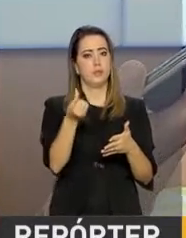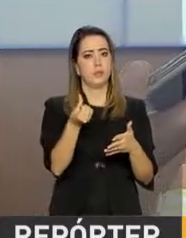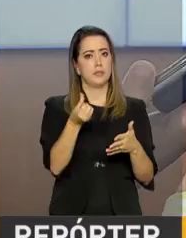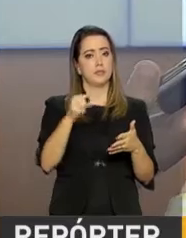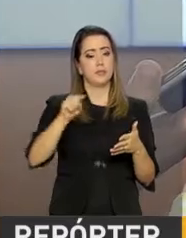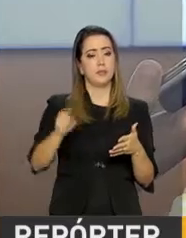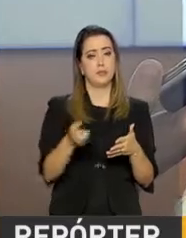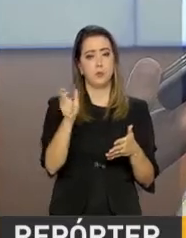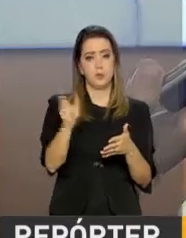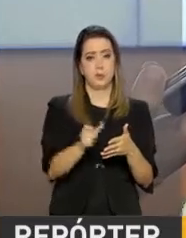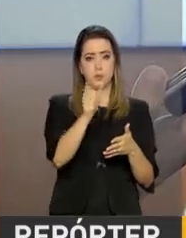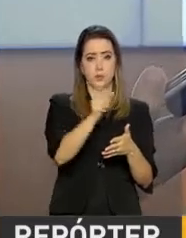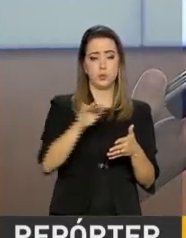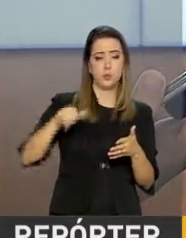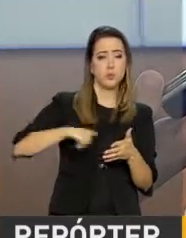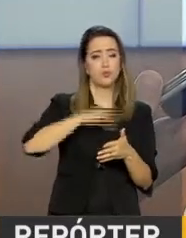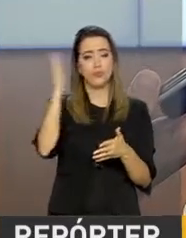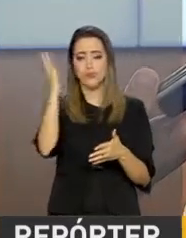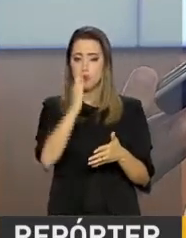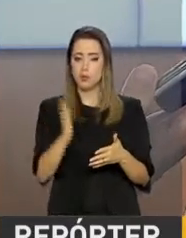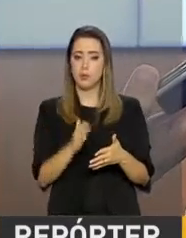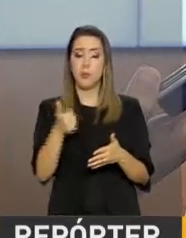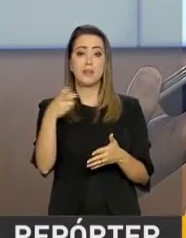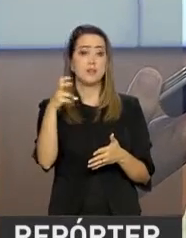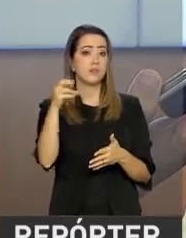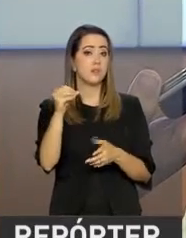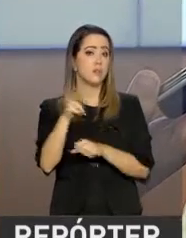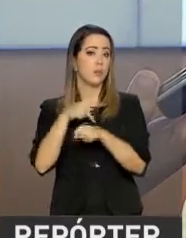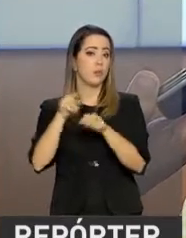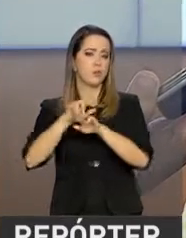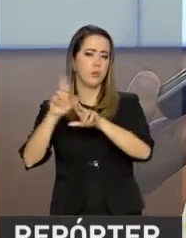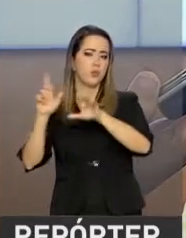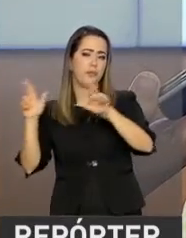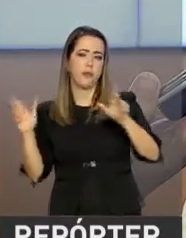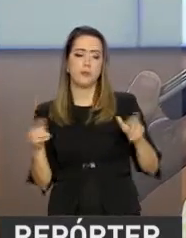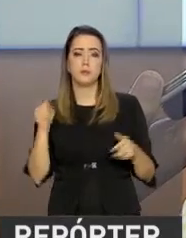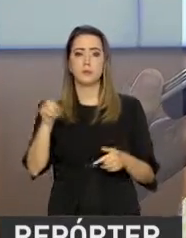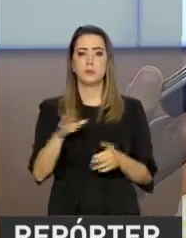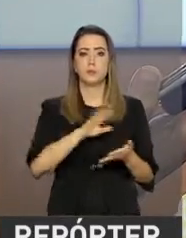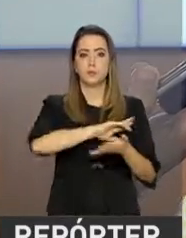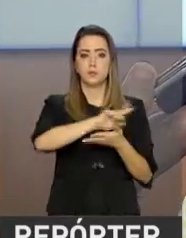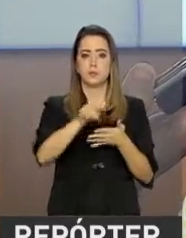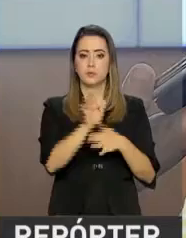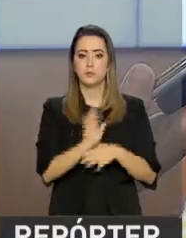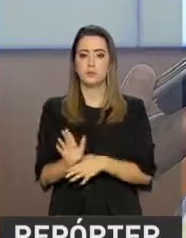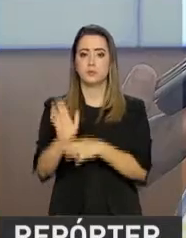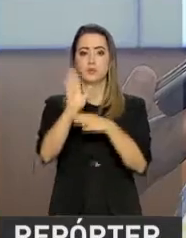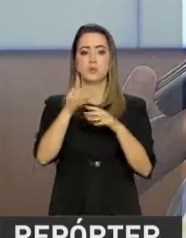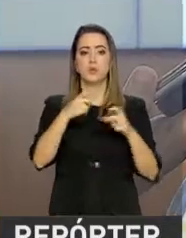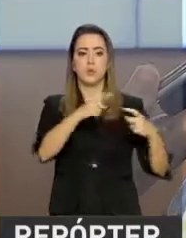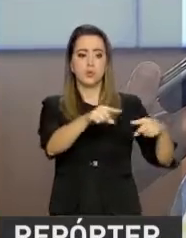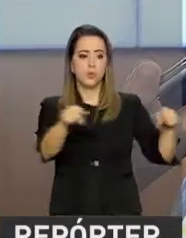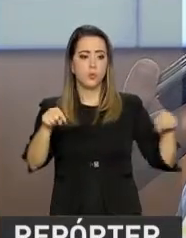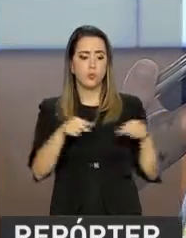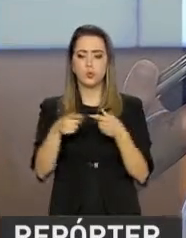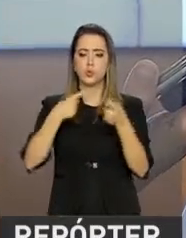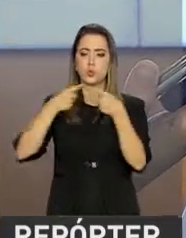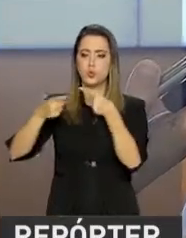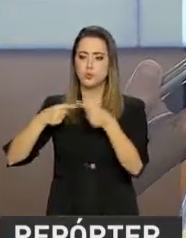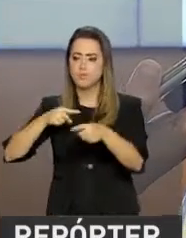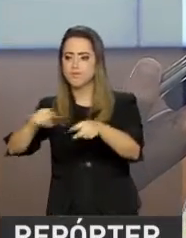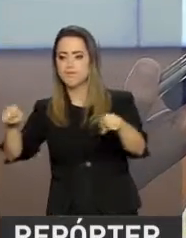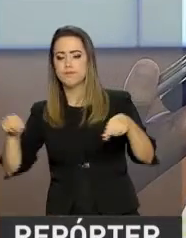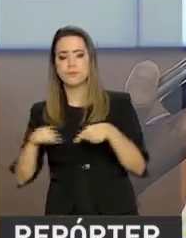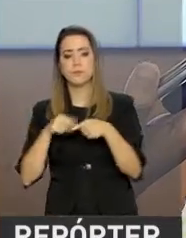mil estrangeiros de 150 países que vão participar de centenas de painéis com os maiores especialistas do tema do